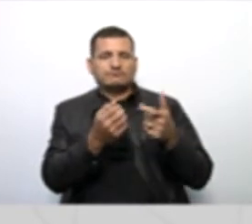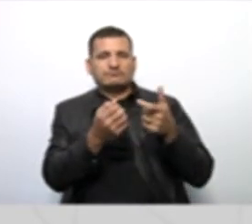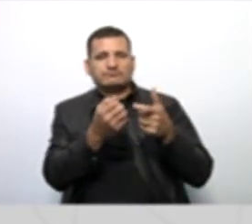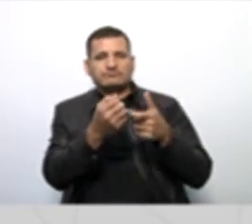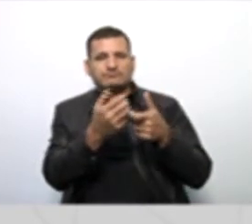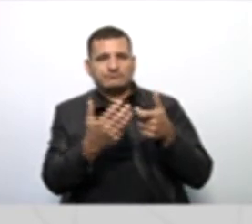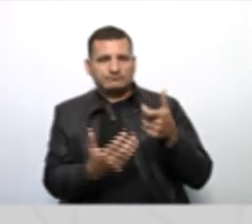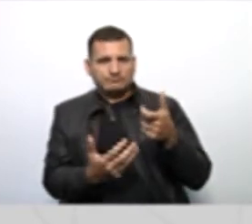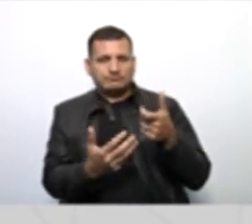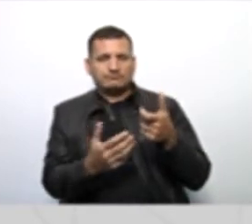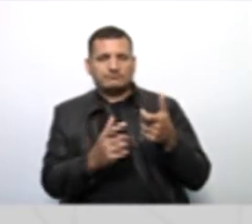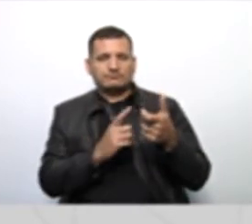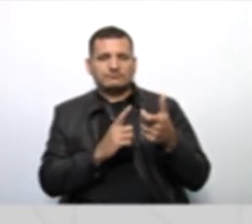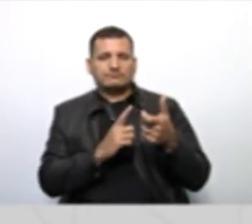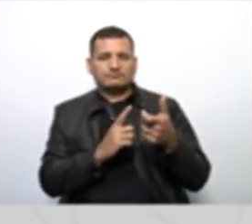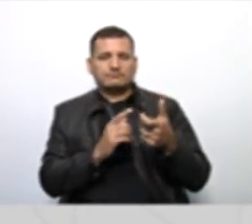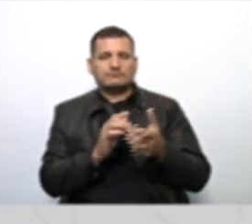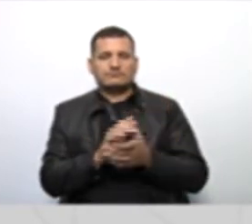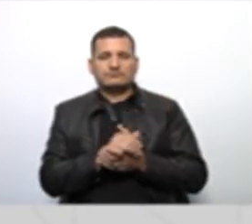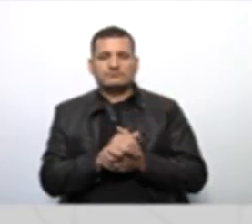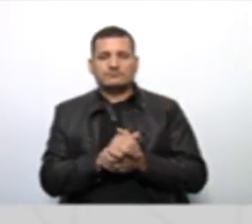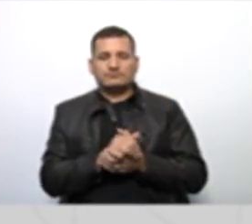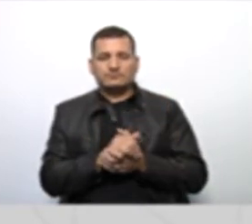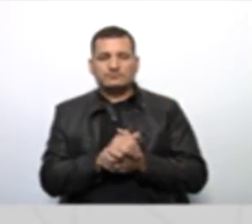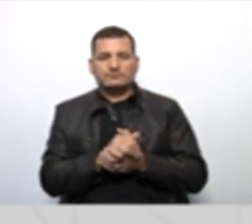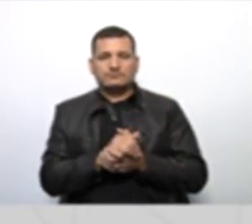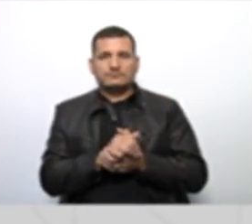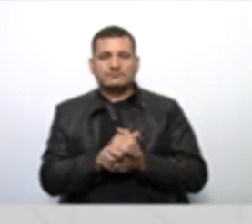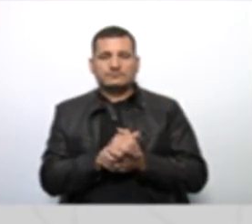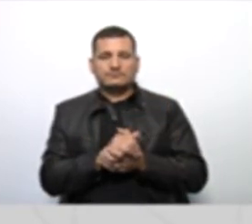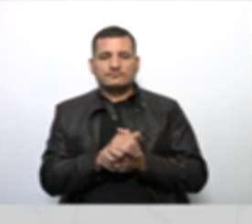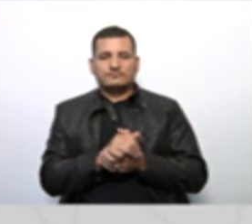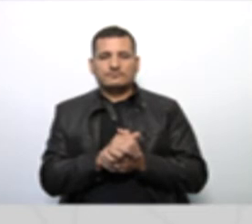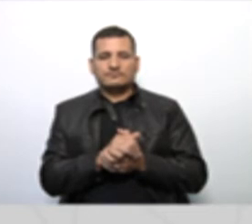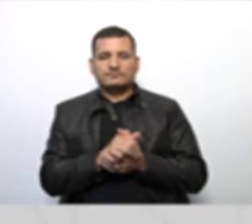atributos Schwinder, que são suas propriedades. Entendeu?